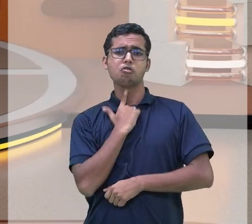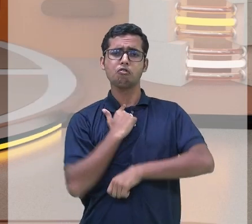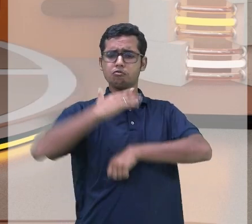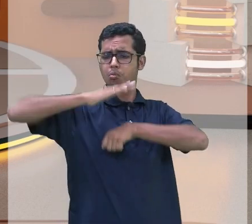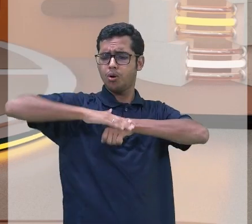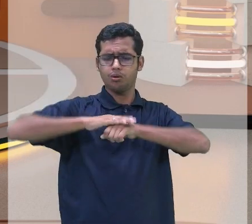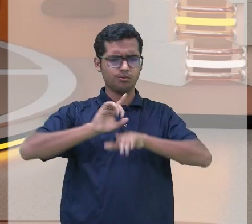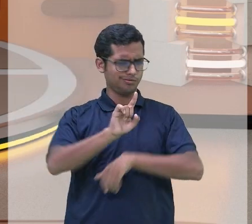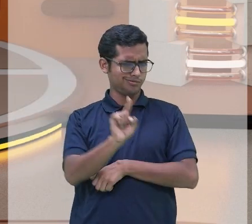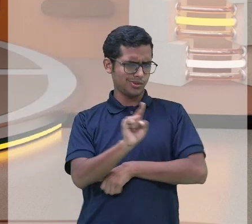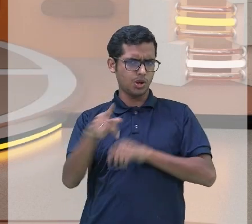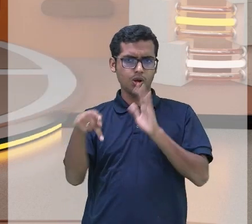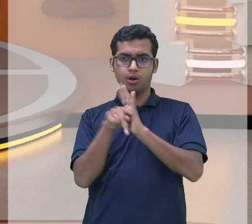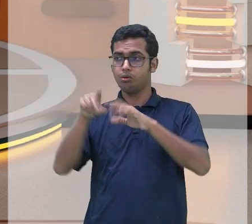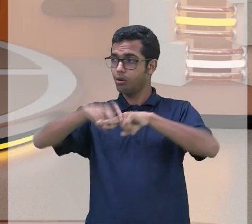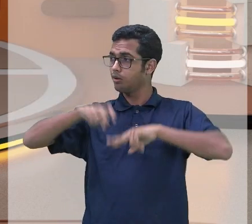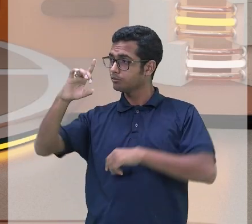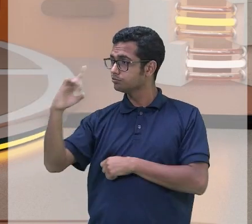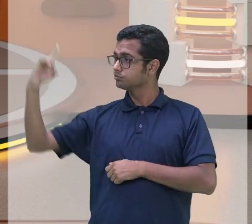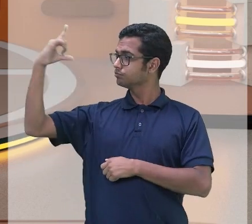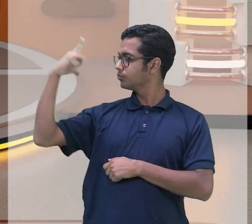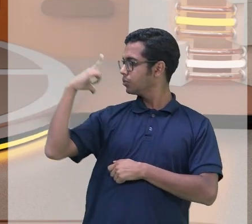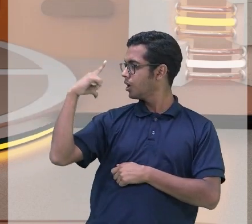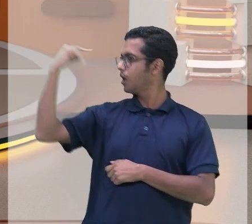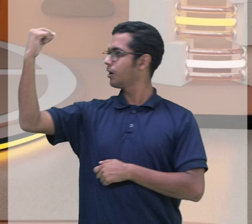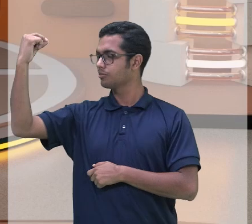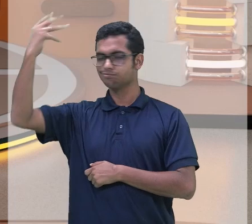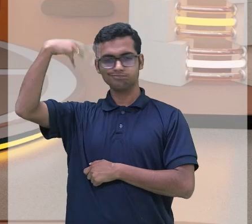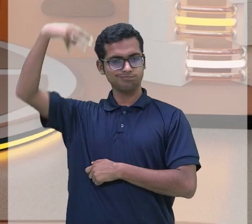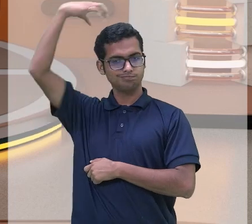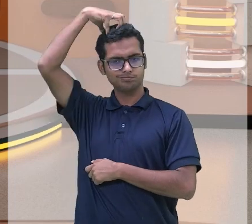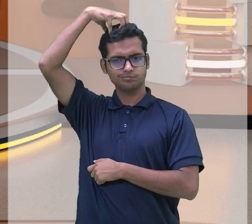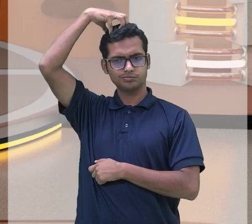sim através do direito divino. Mais uma vez,